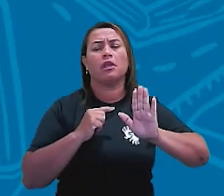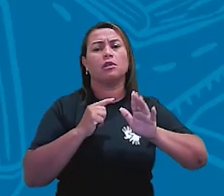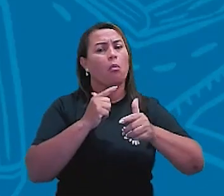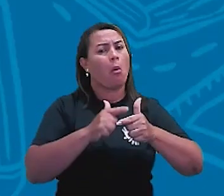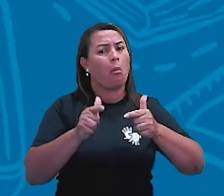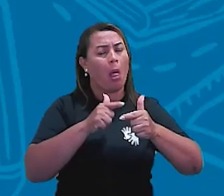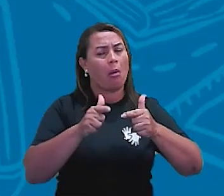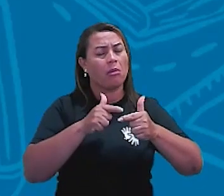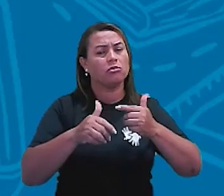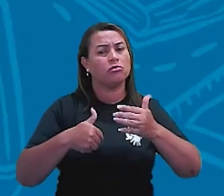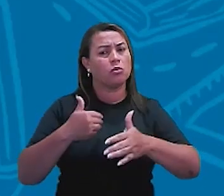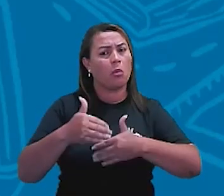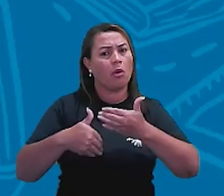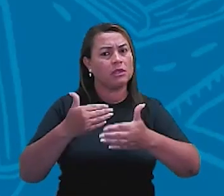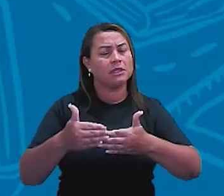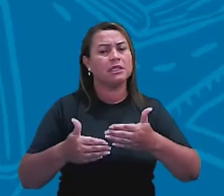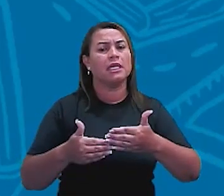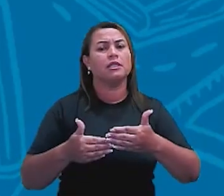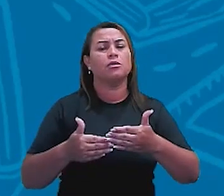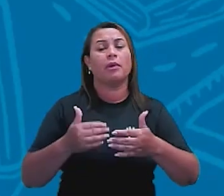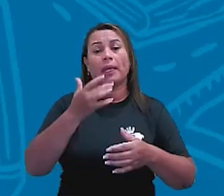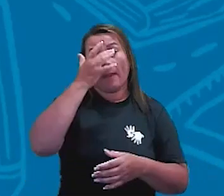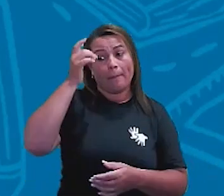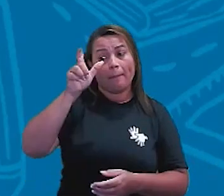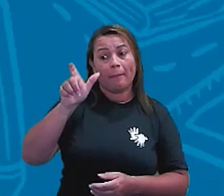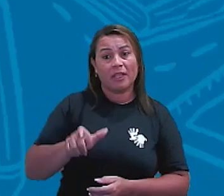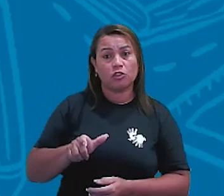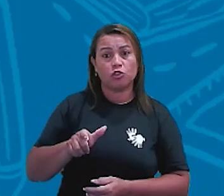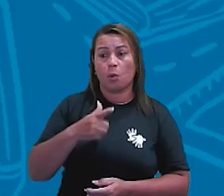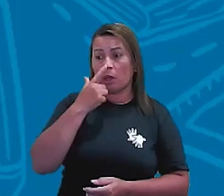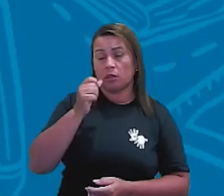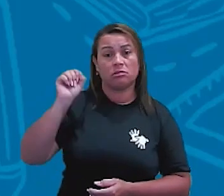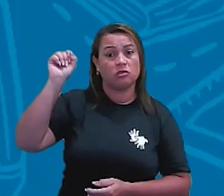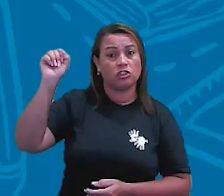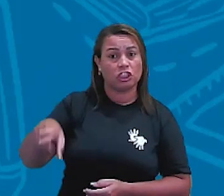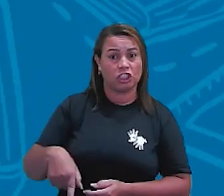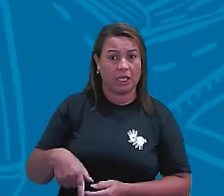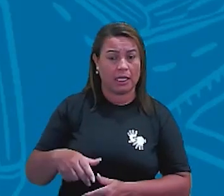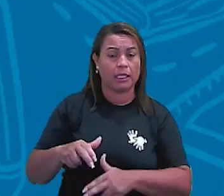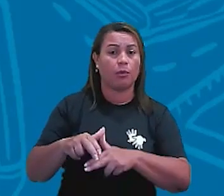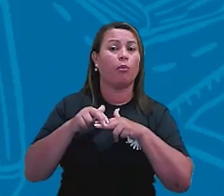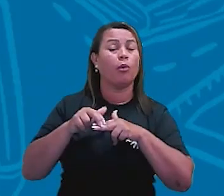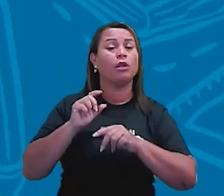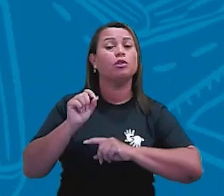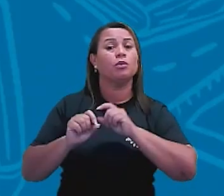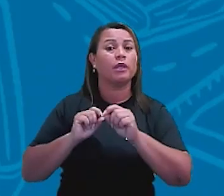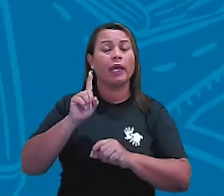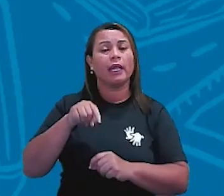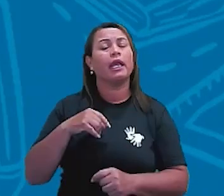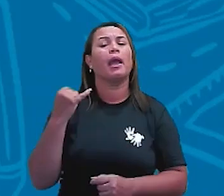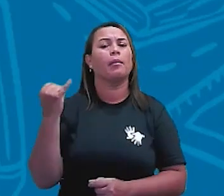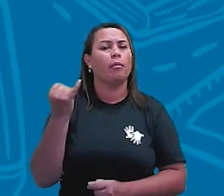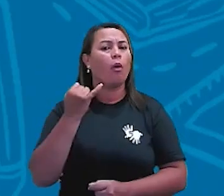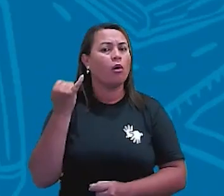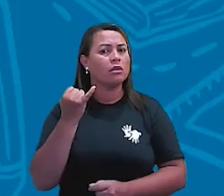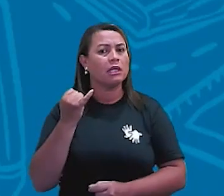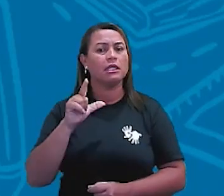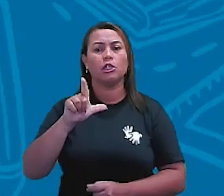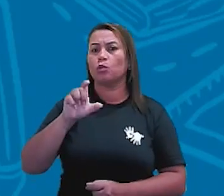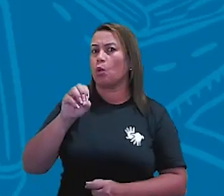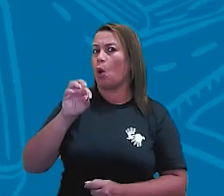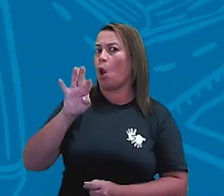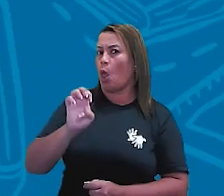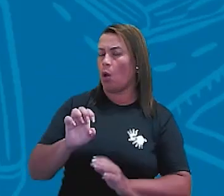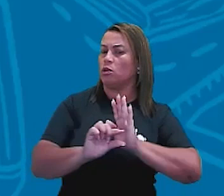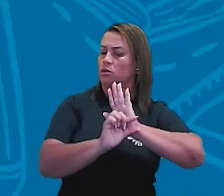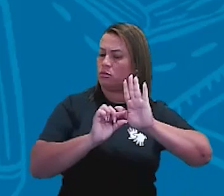problema durante o processo de produção, para que o consumidor descarte esse produto, certo? Então, por isso que é importante que esse lote também esteja aí